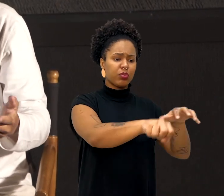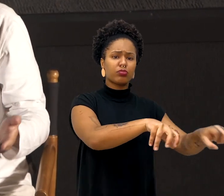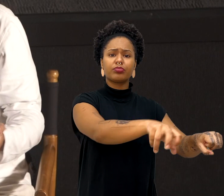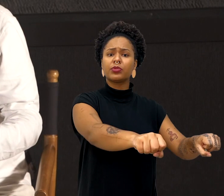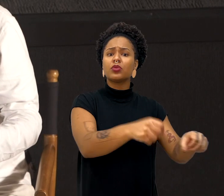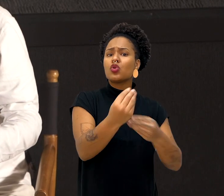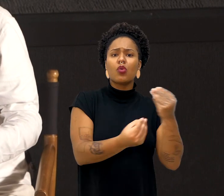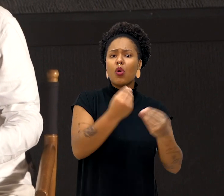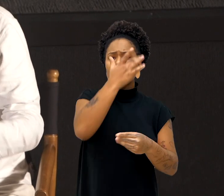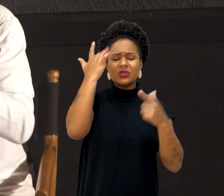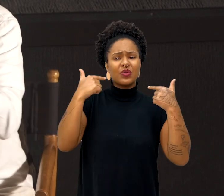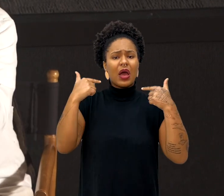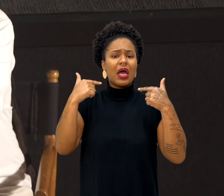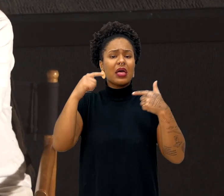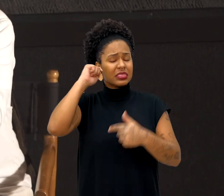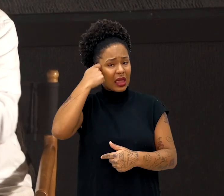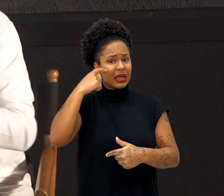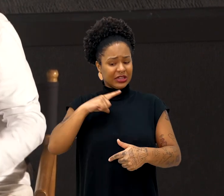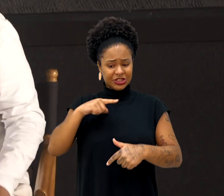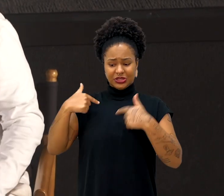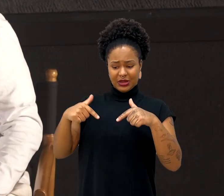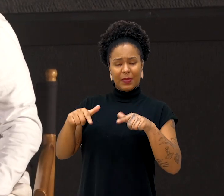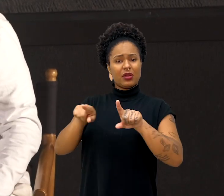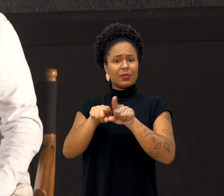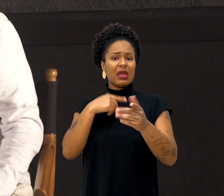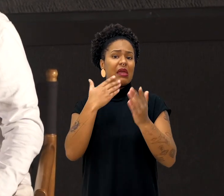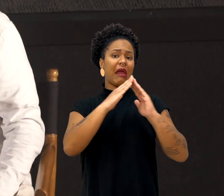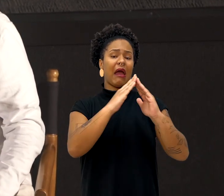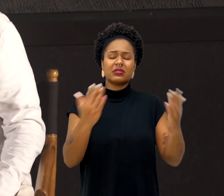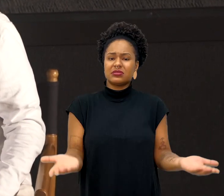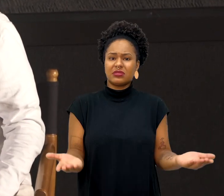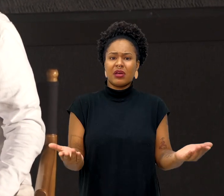era tomada por pessoas brancas, como é que o negro tinha trabalho e casa?